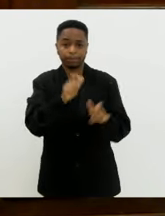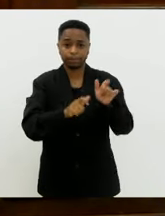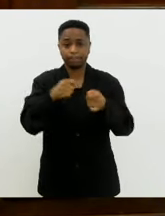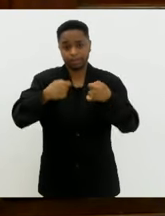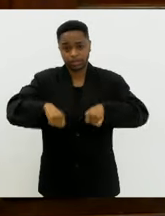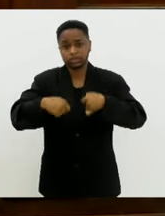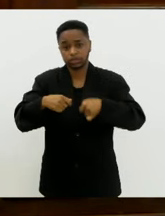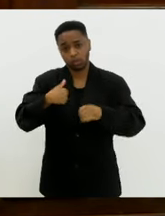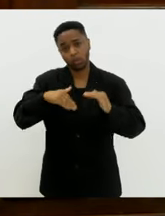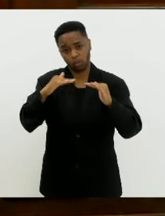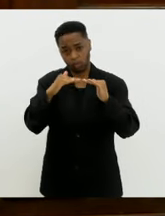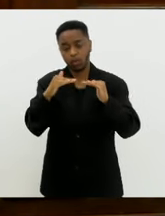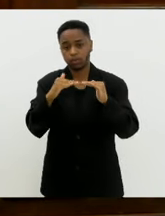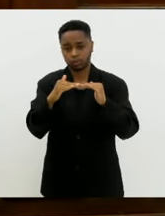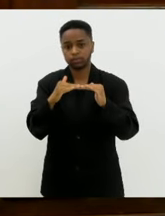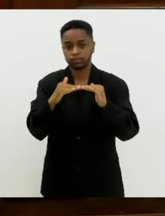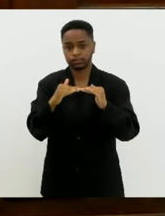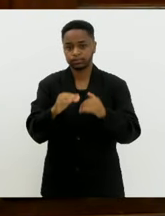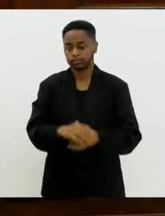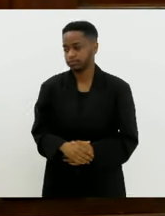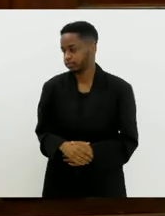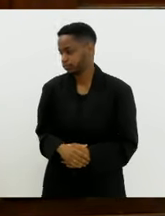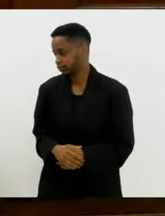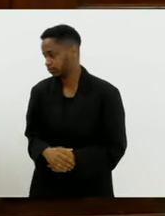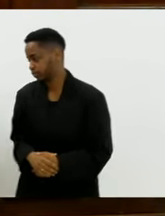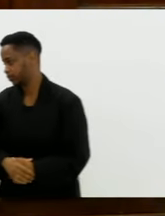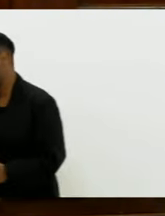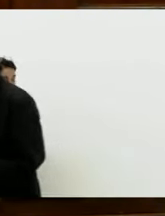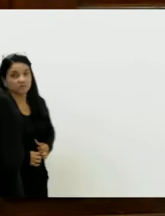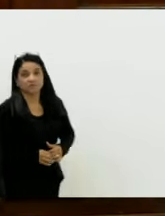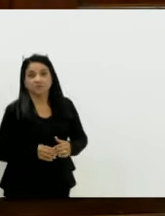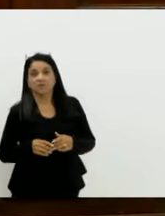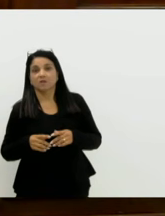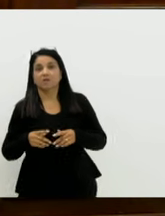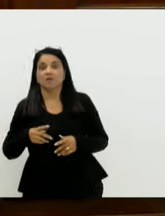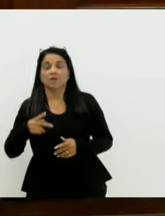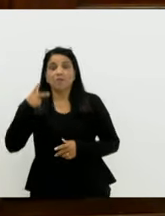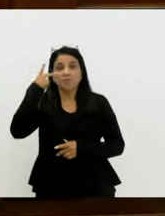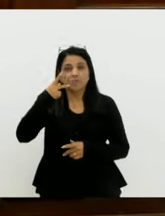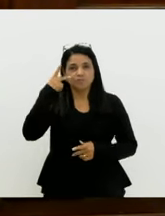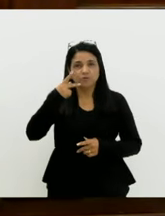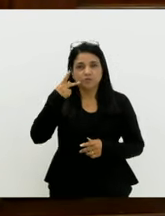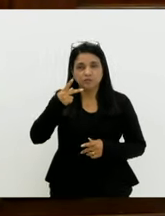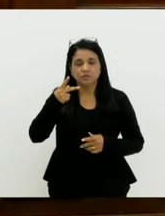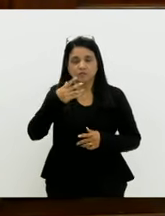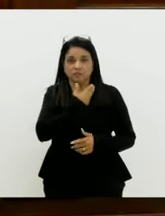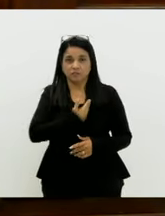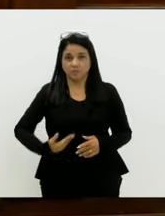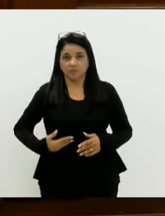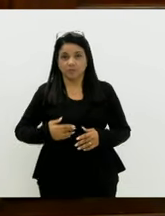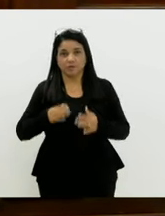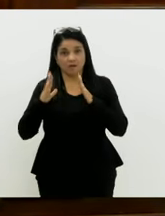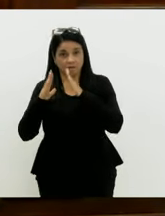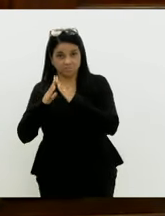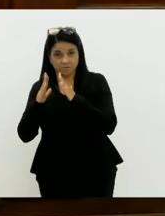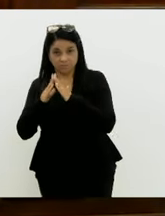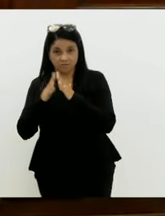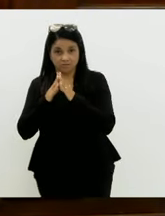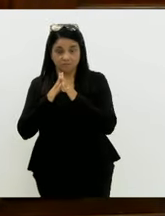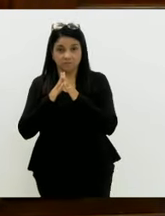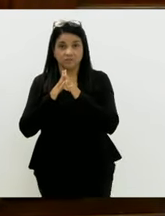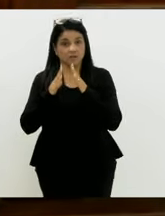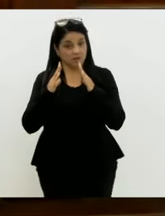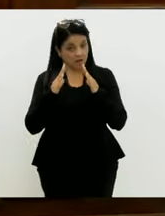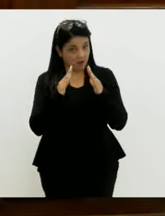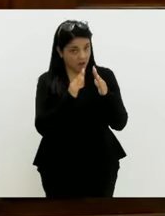eu concordo, e aí tem que entrar com políticas públicas habitacionais, levar assim habitações decentes,